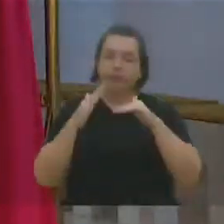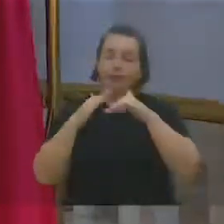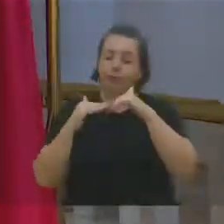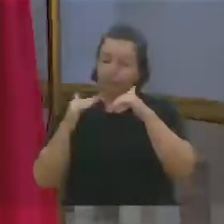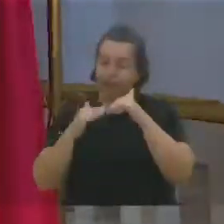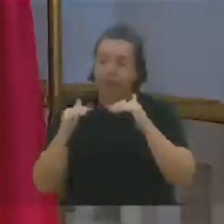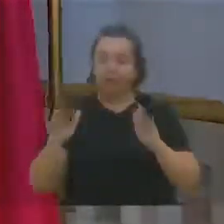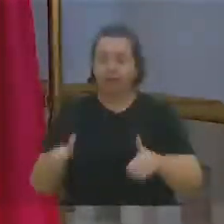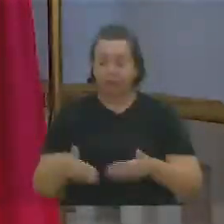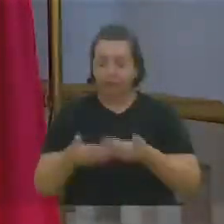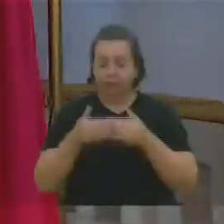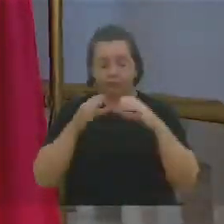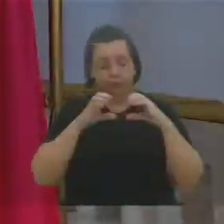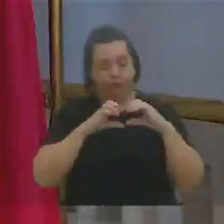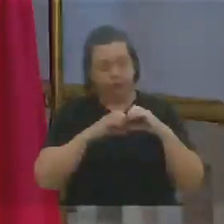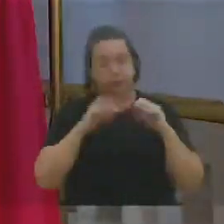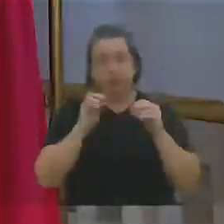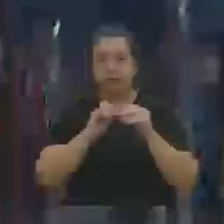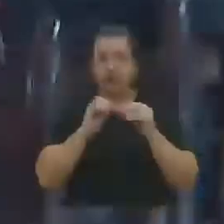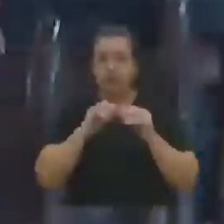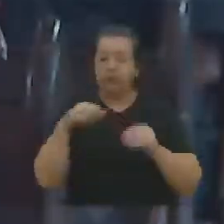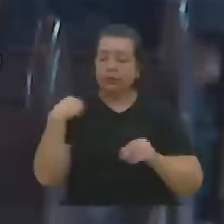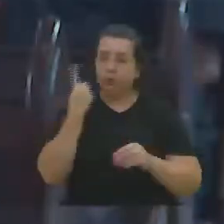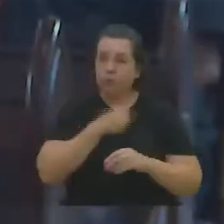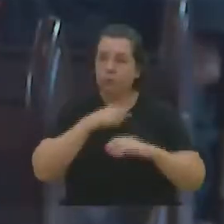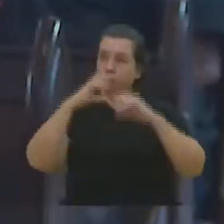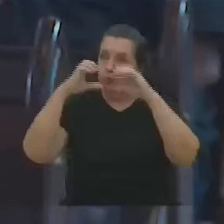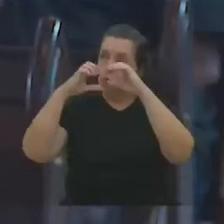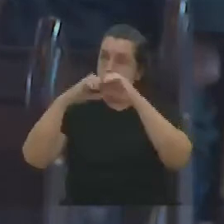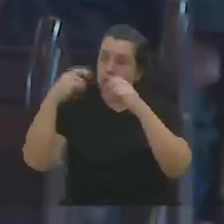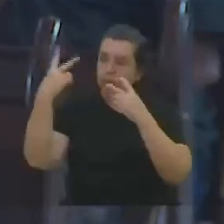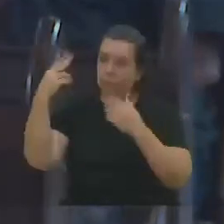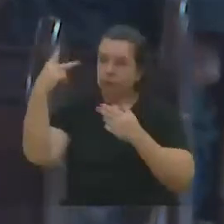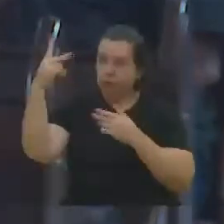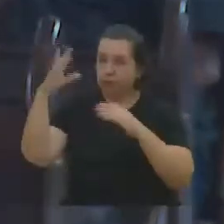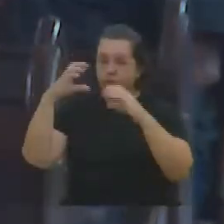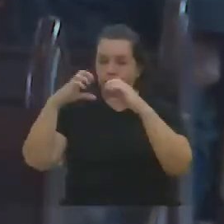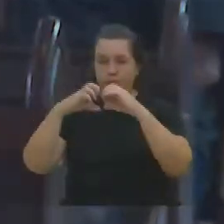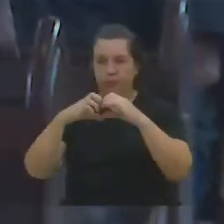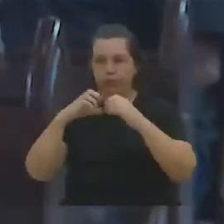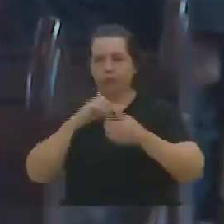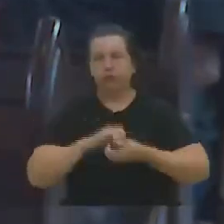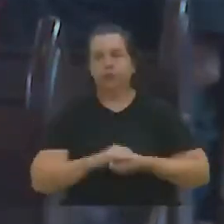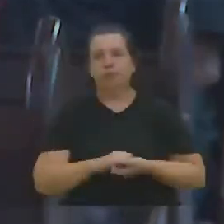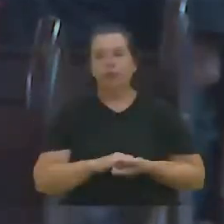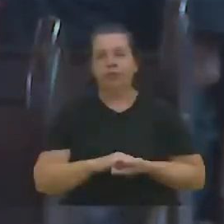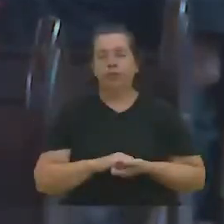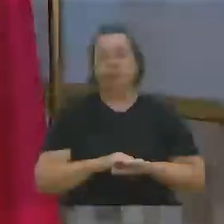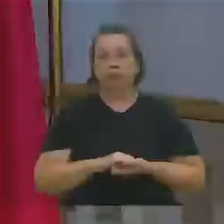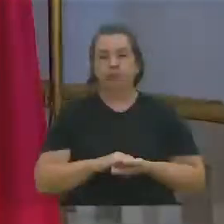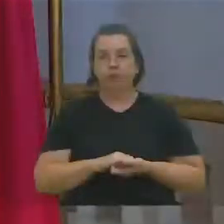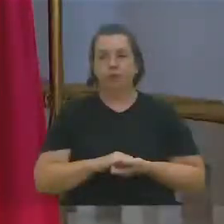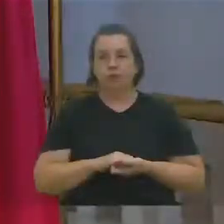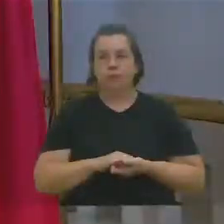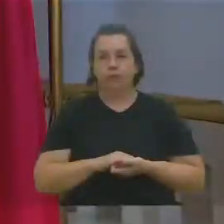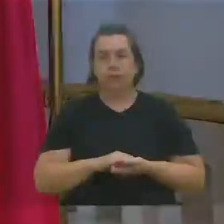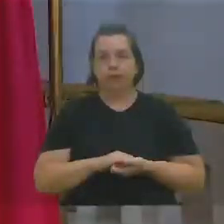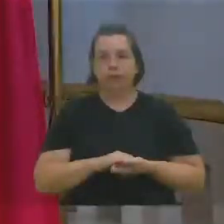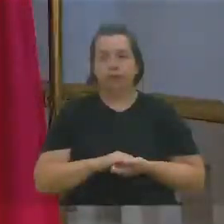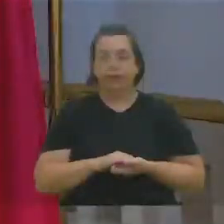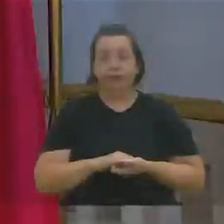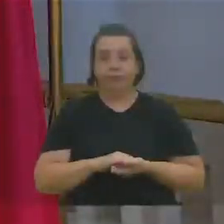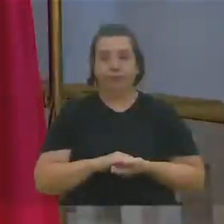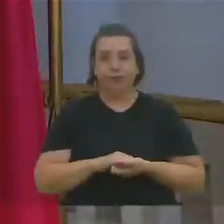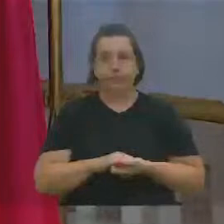manso e humilde de coração, fazei o nosso coração semelhante ao vosso.